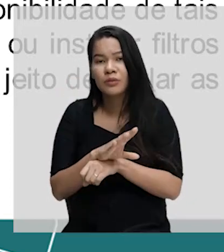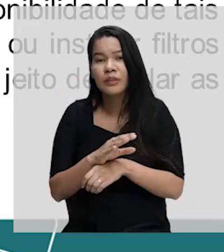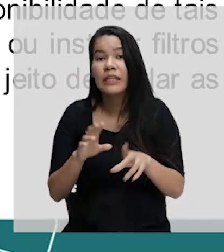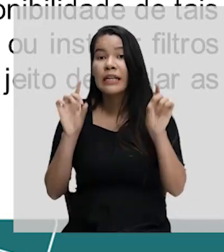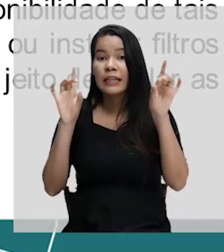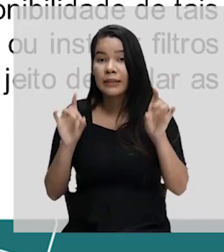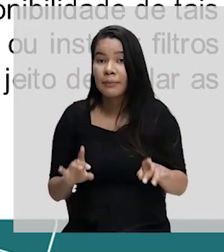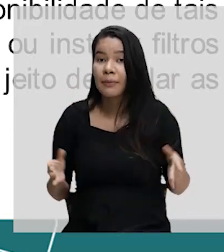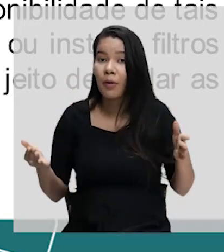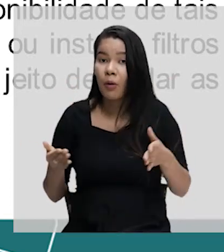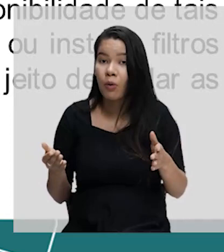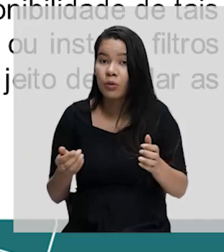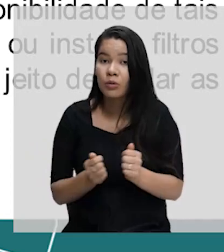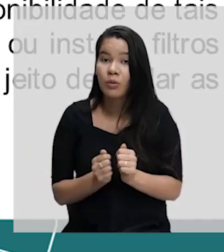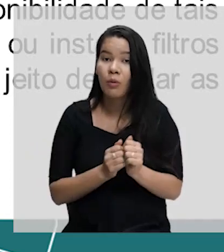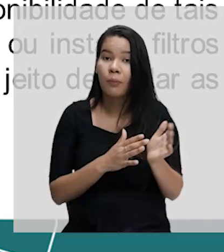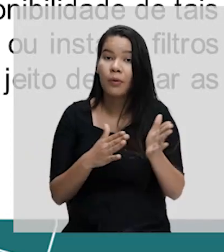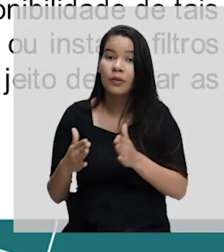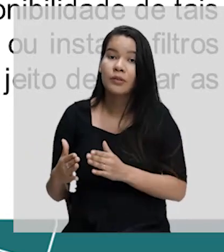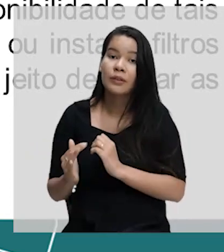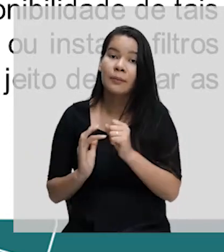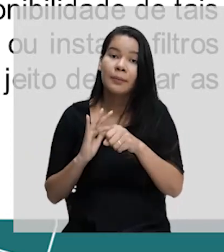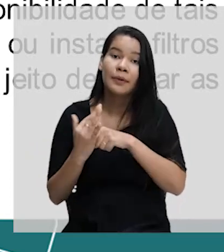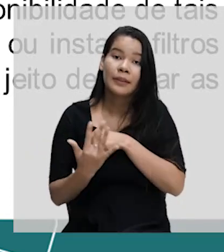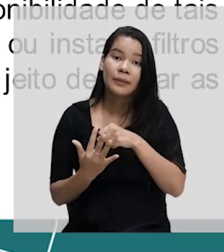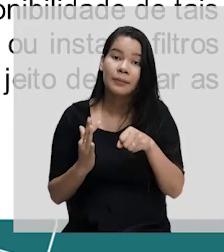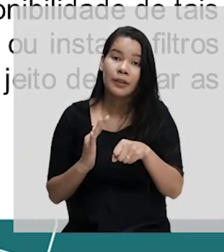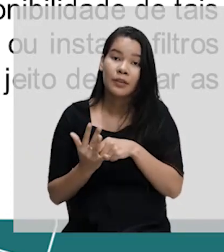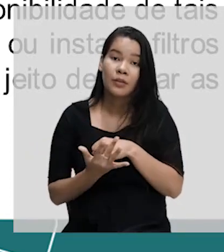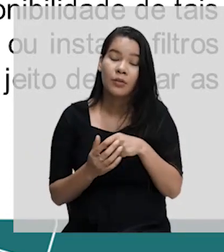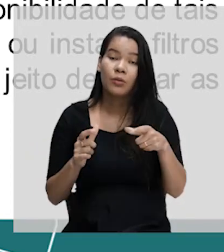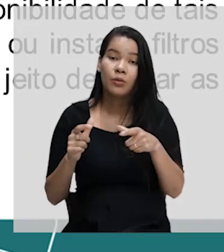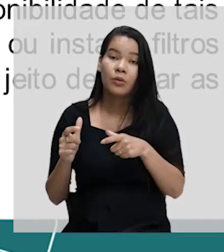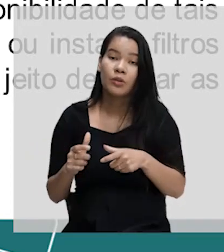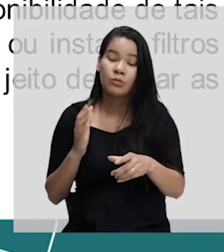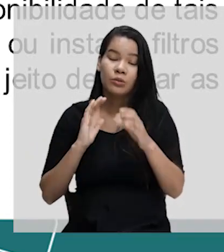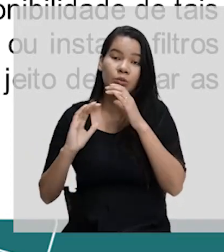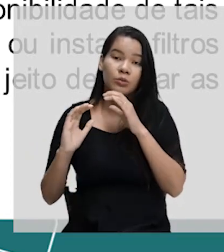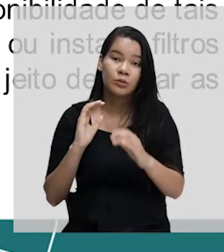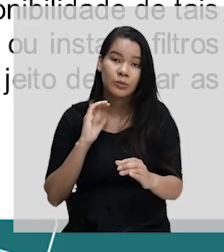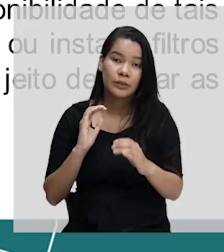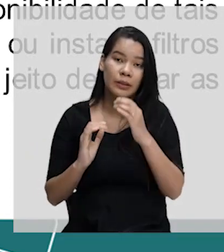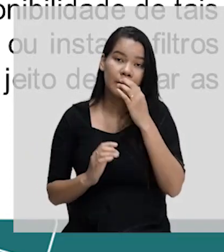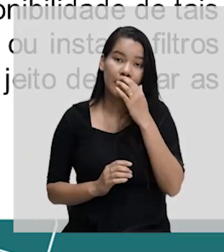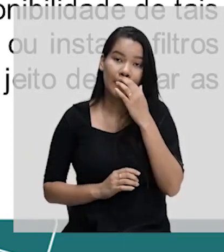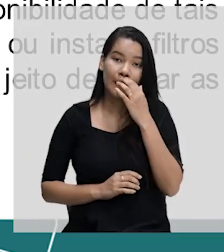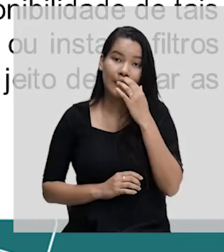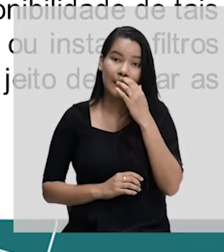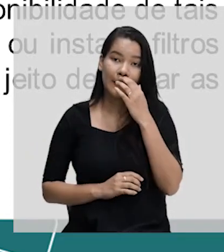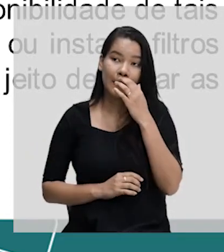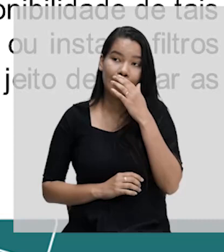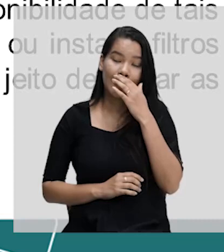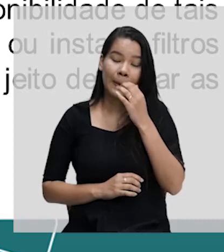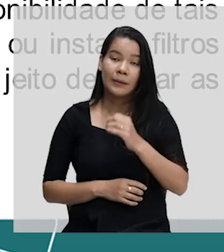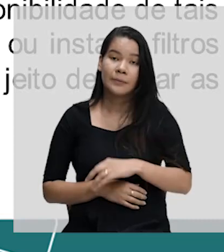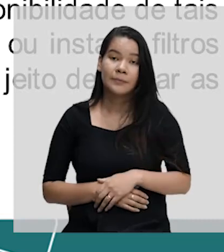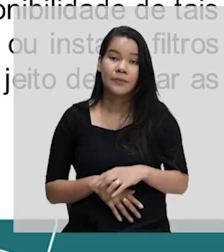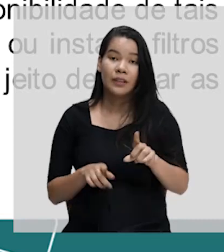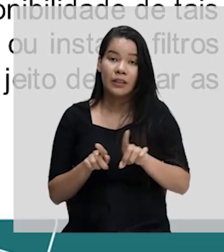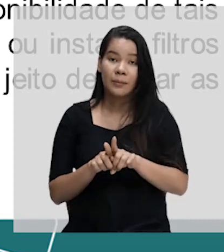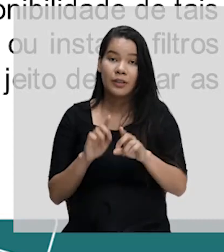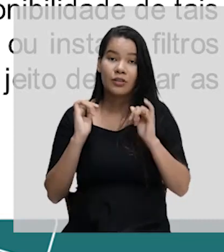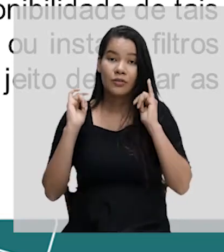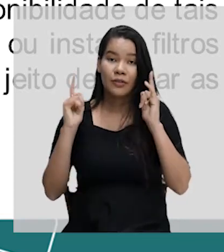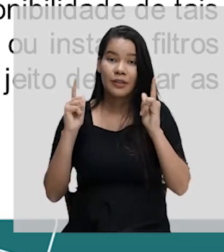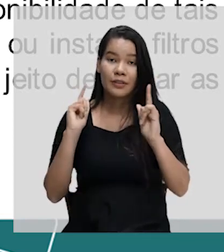de pandemia, onde era o meio de comunicação deles, né, e de diversão,